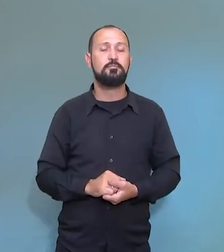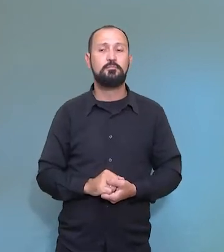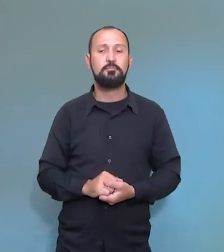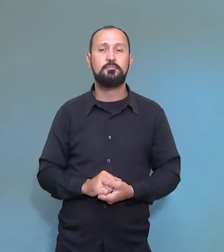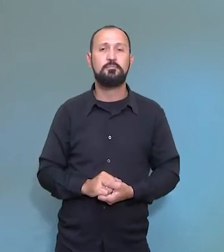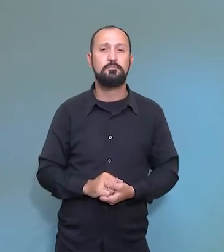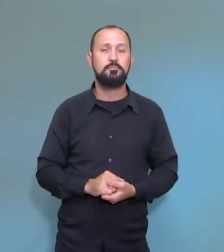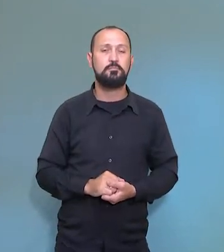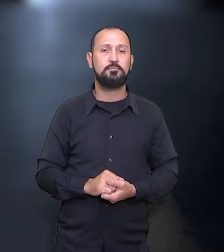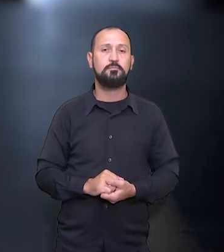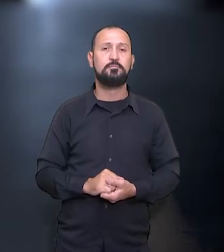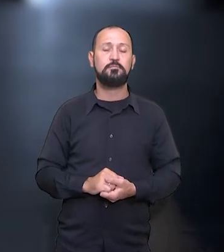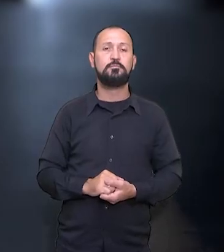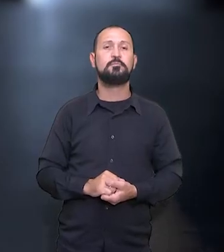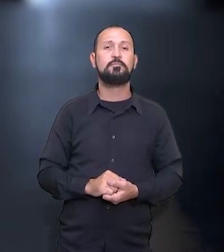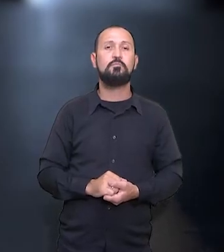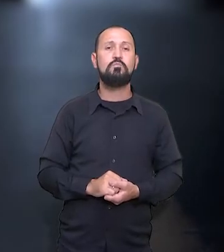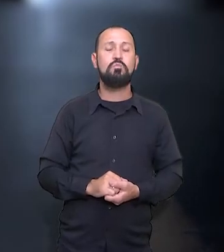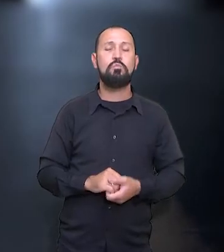funcionamento?